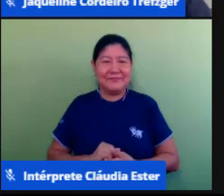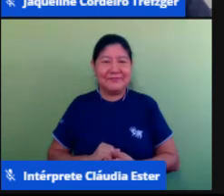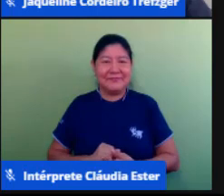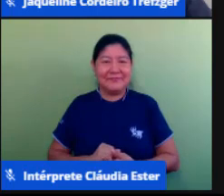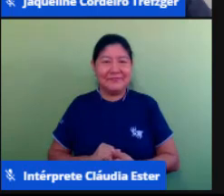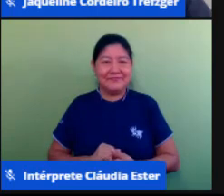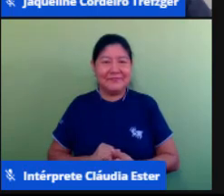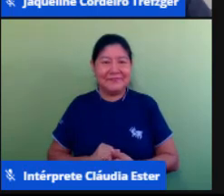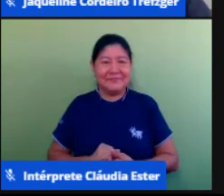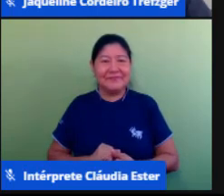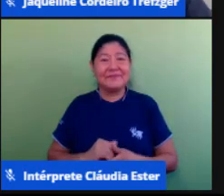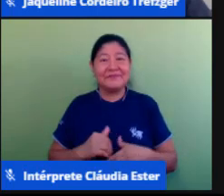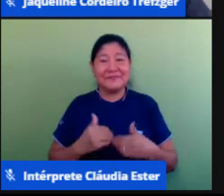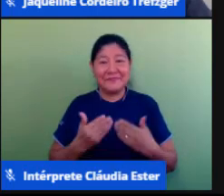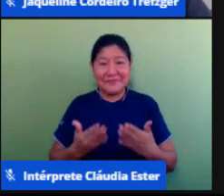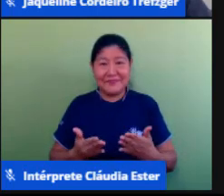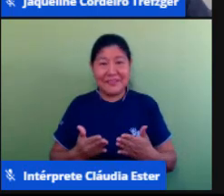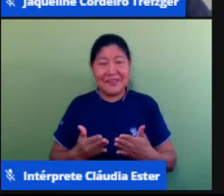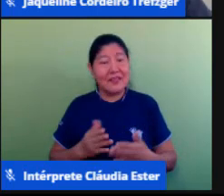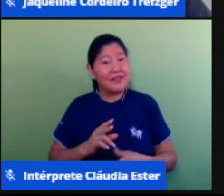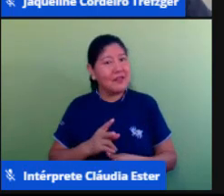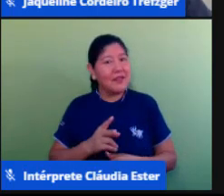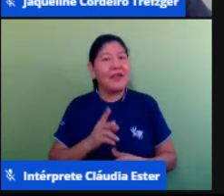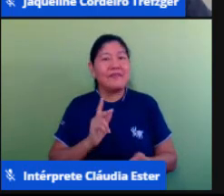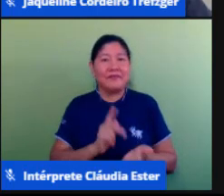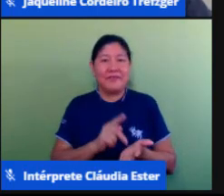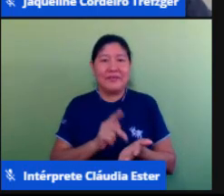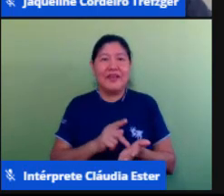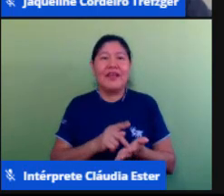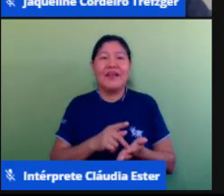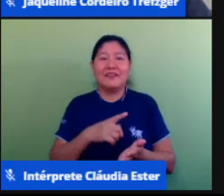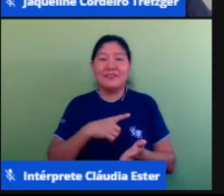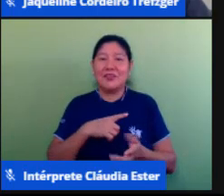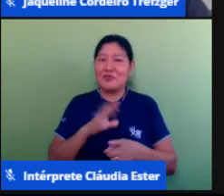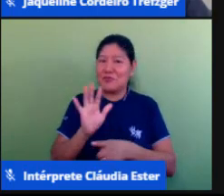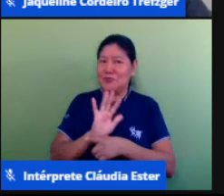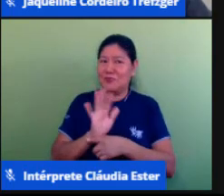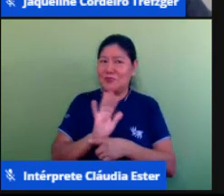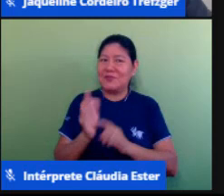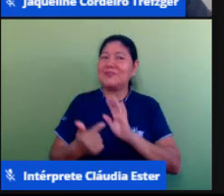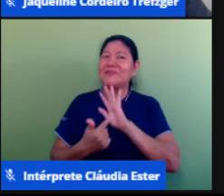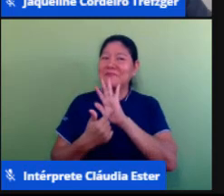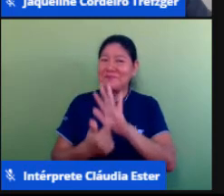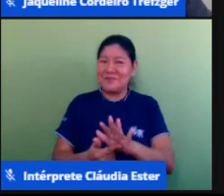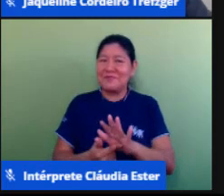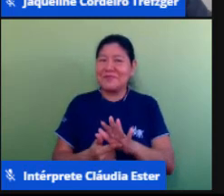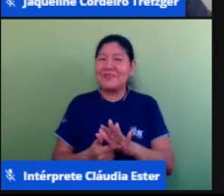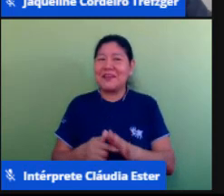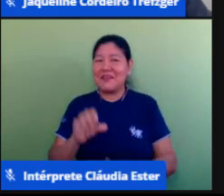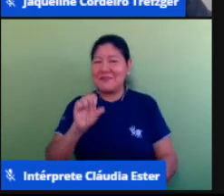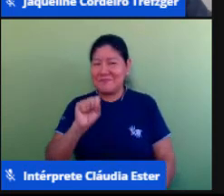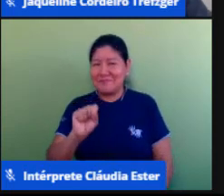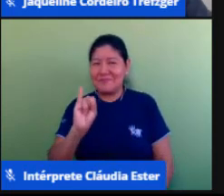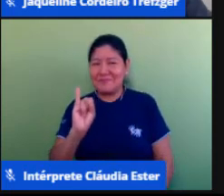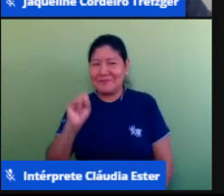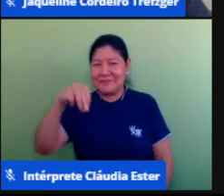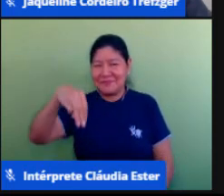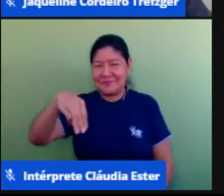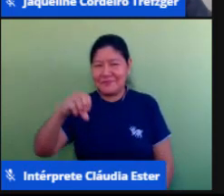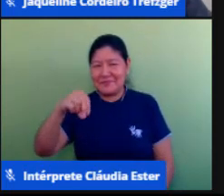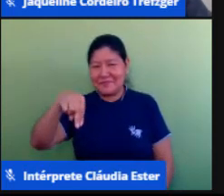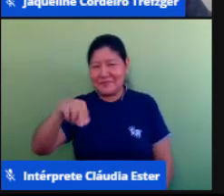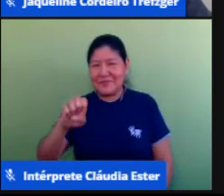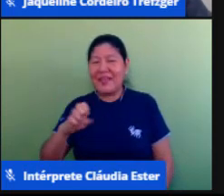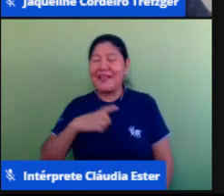Até esse dia tava... Inclusive, Simone, tem um vídeo aqui, né? Tem. Do seu trabalho. Eu contando